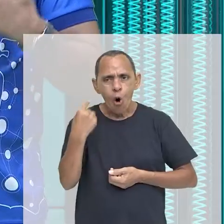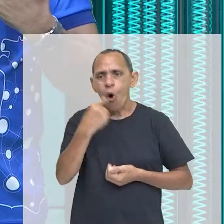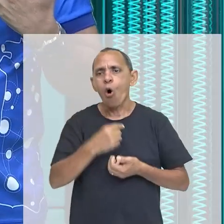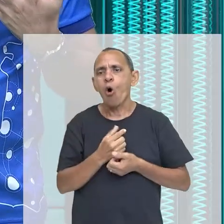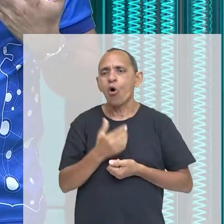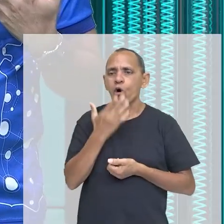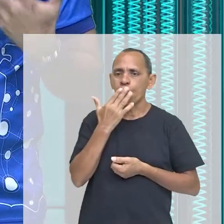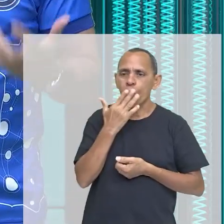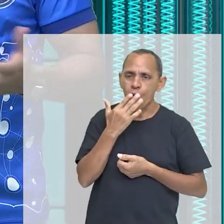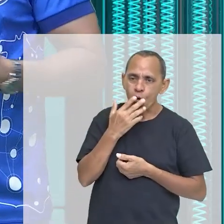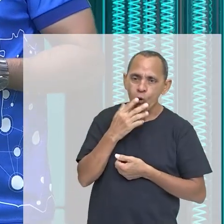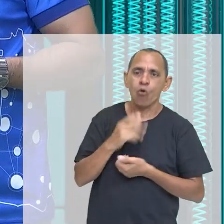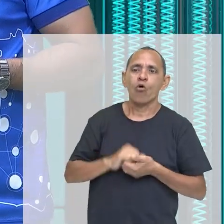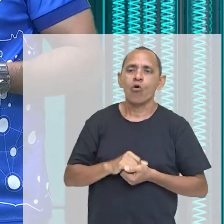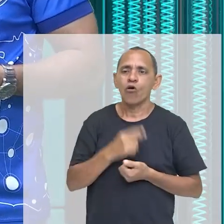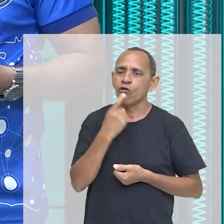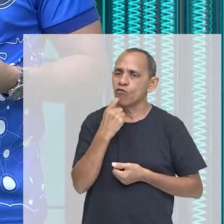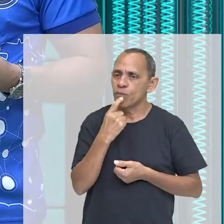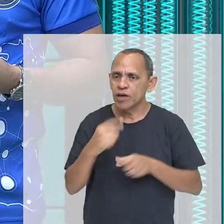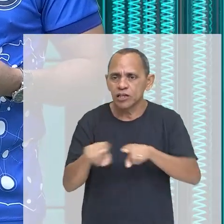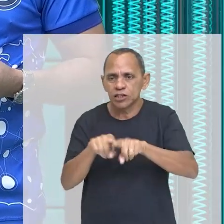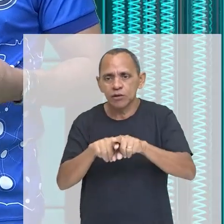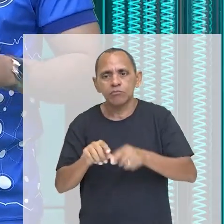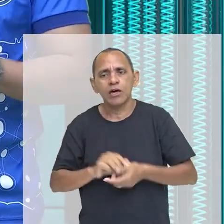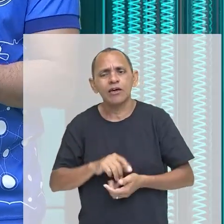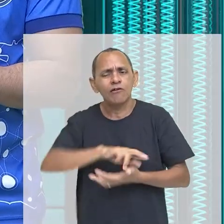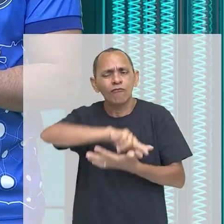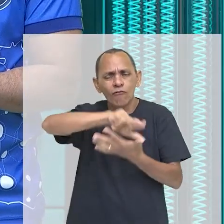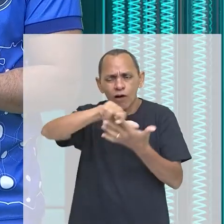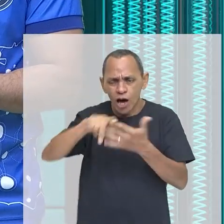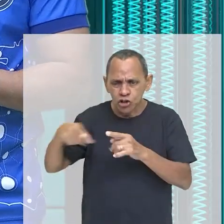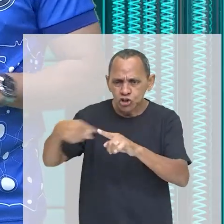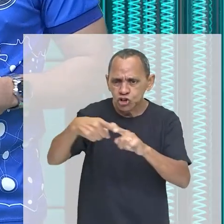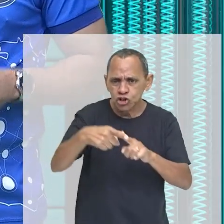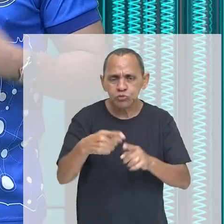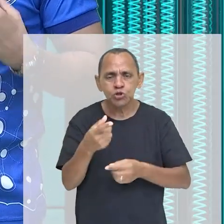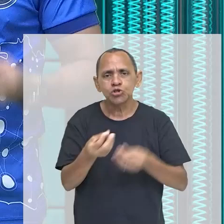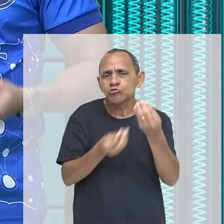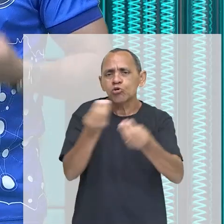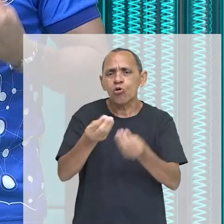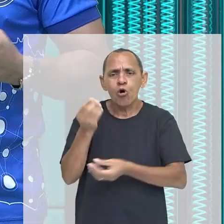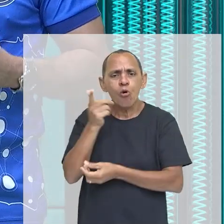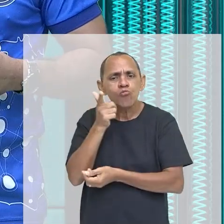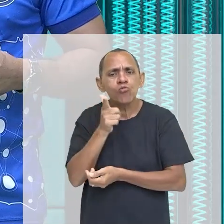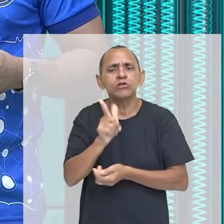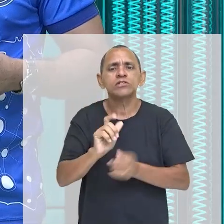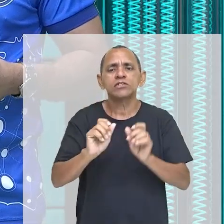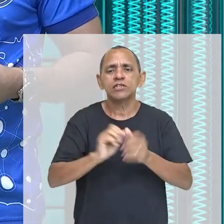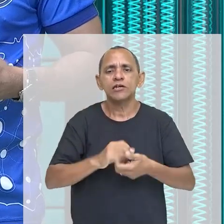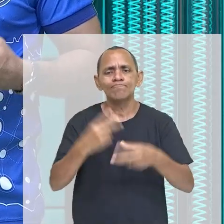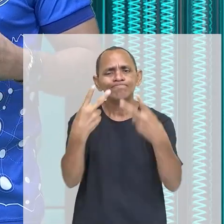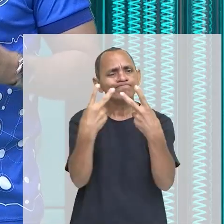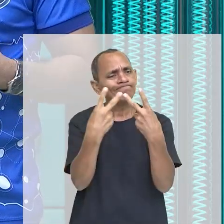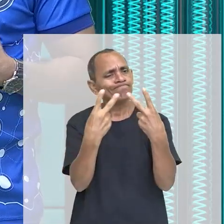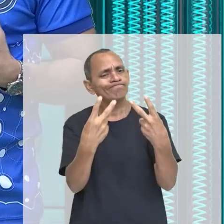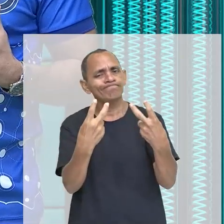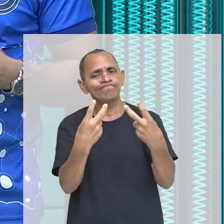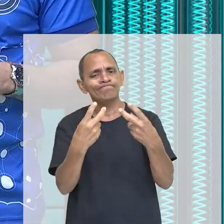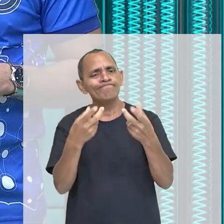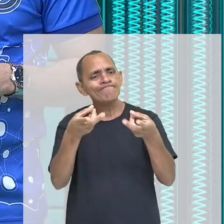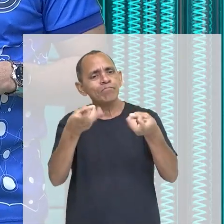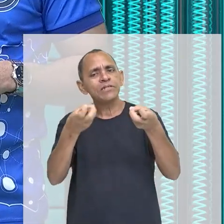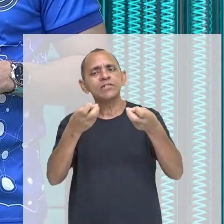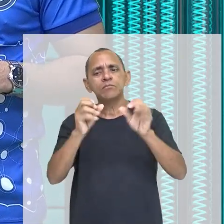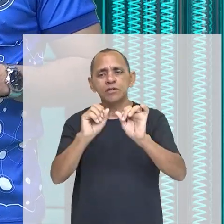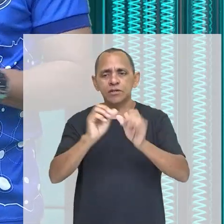São vários elementos da linguagem corporal que evidenciam quando a pessoa está zangada, está muito brava, anger,